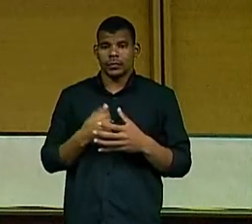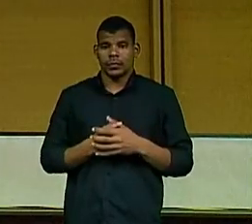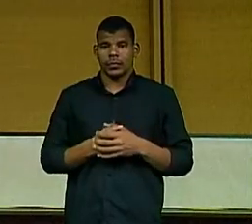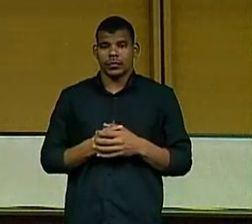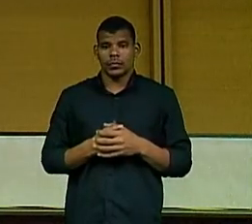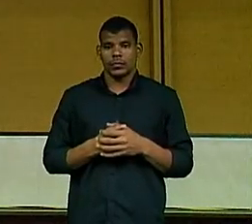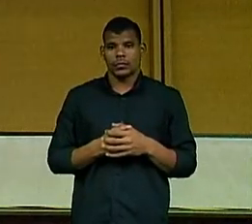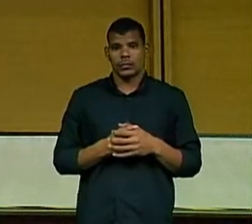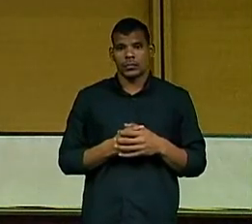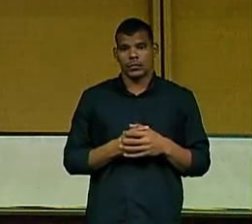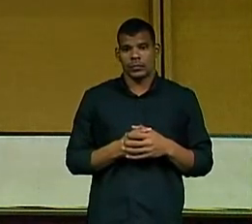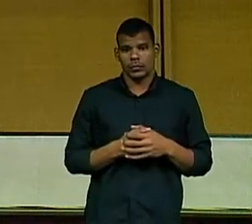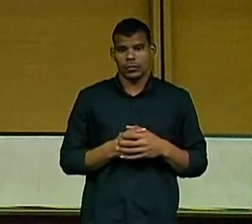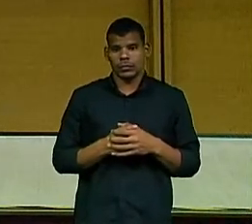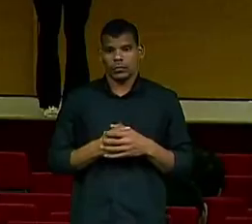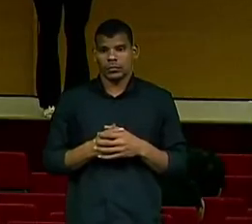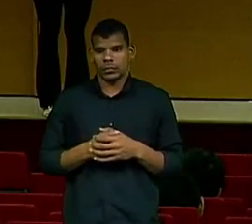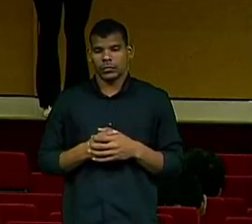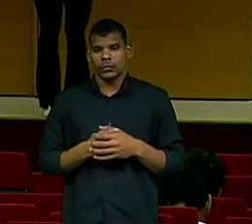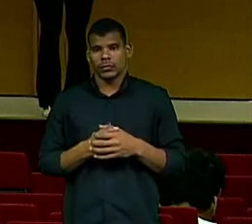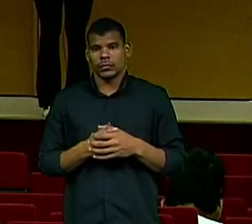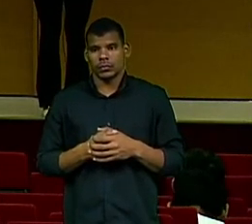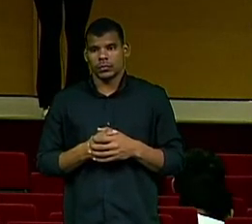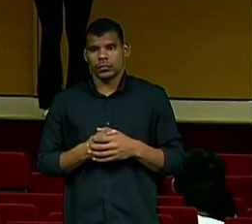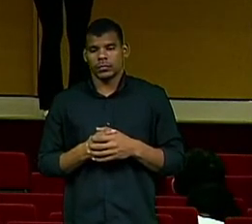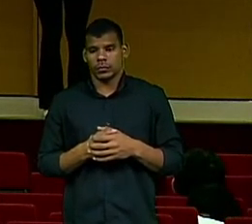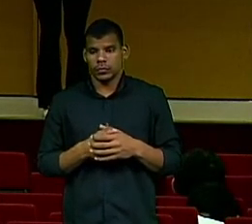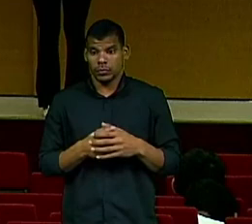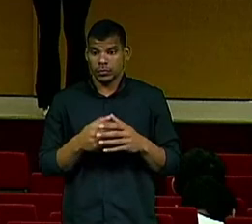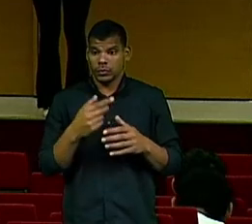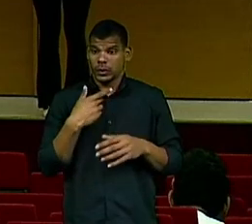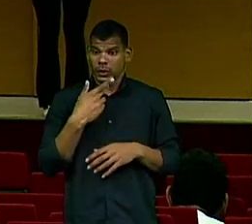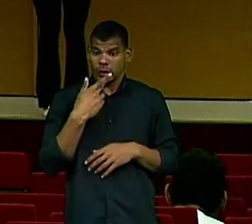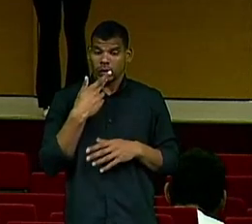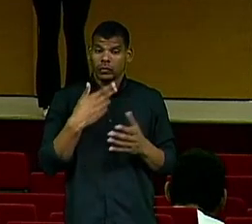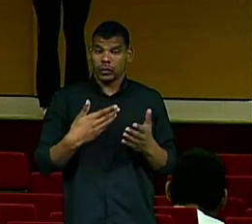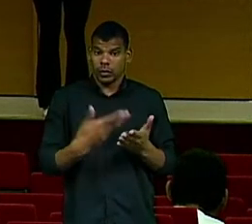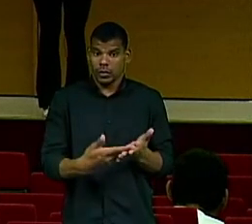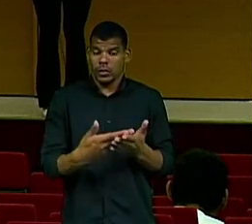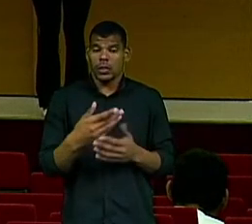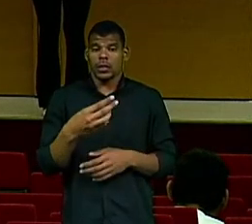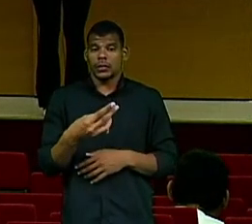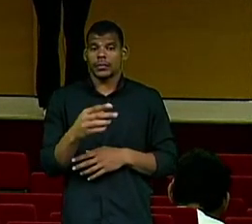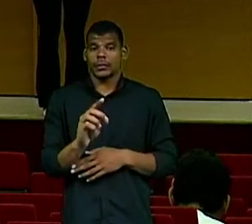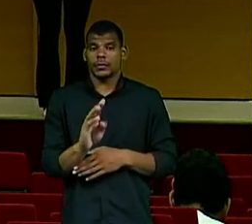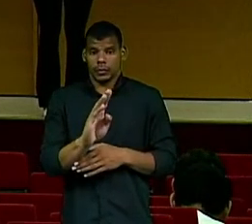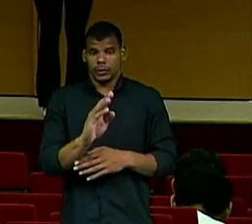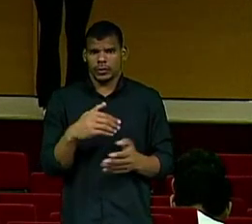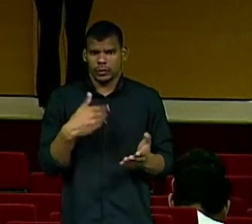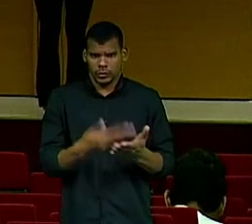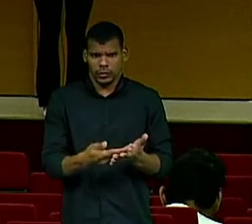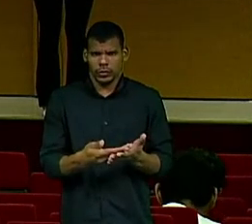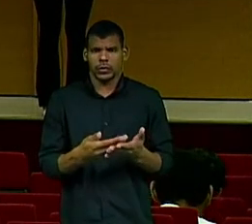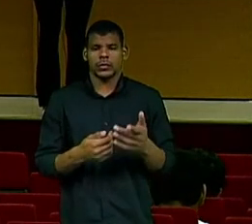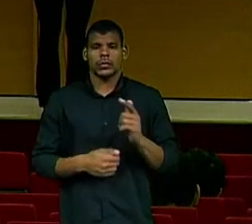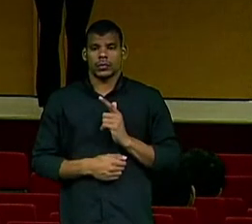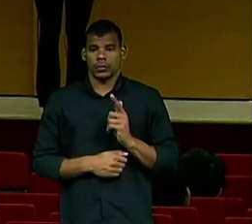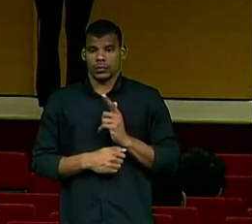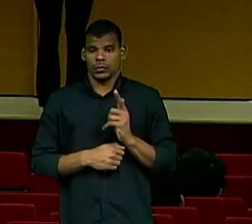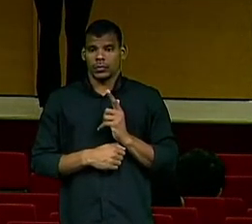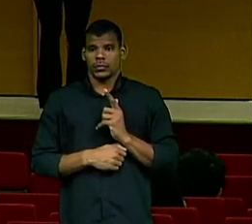menos ainda existe o MDB existe o MDB sim é um partido muito